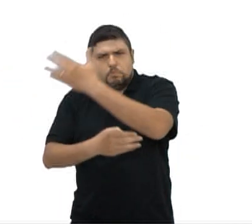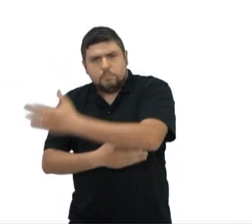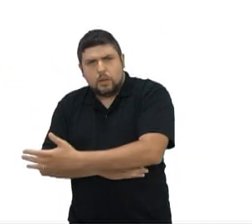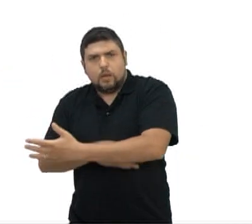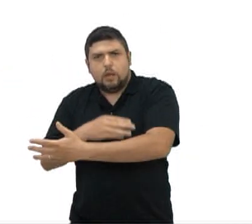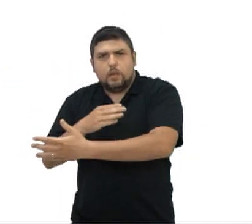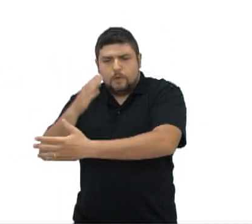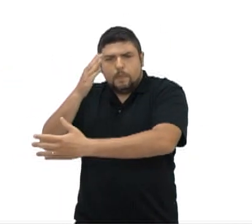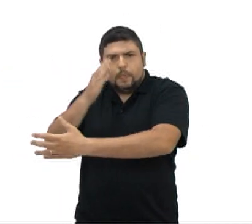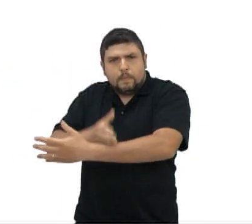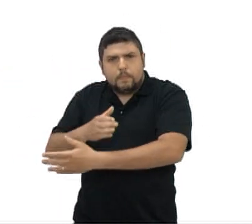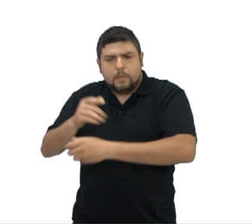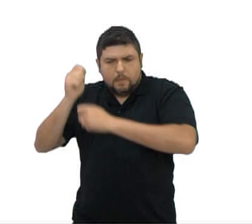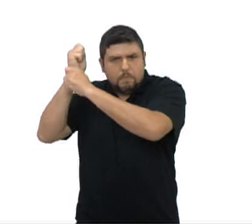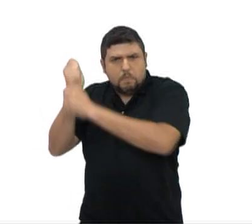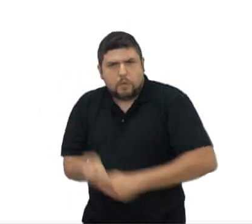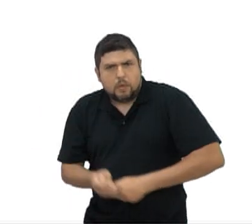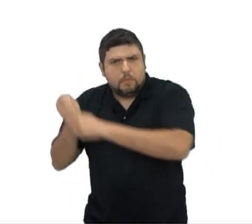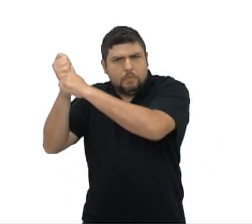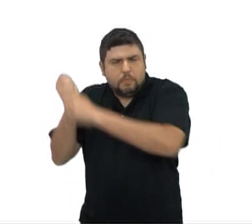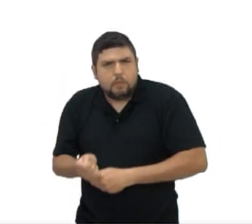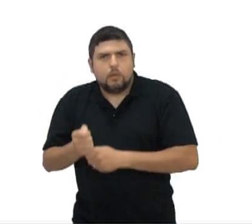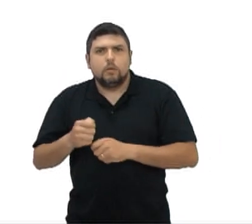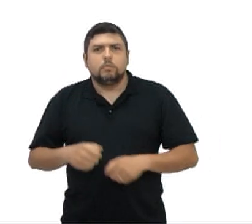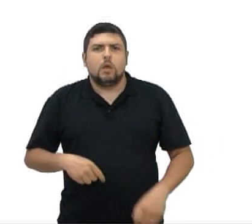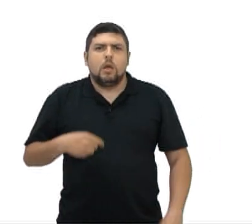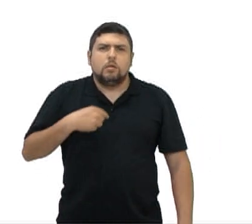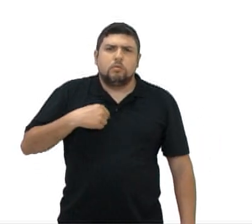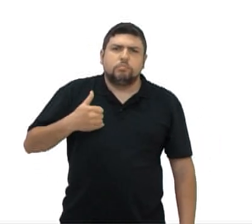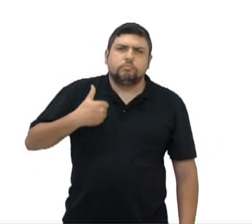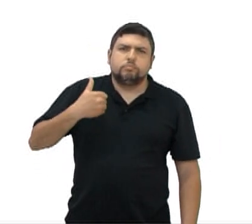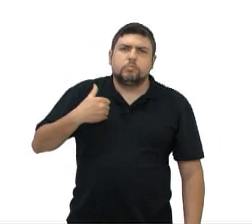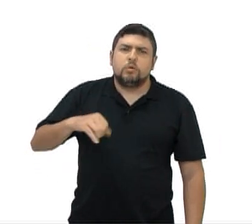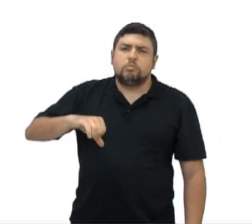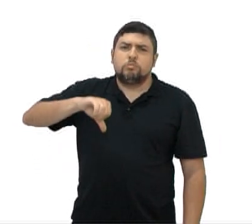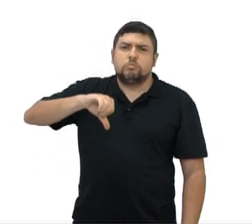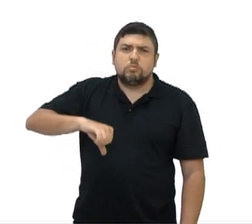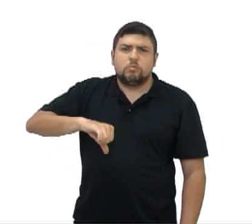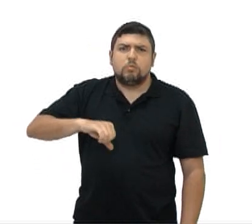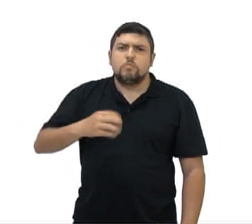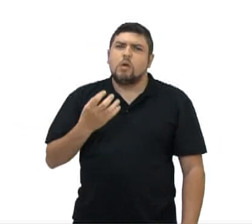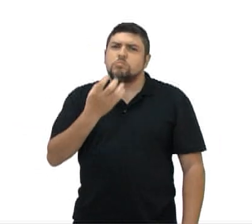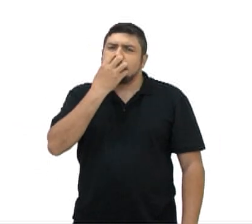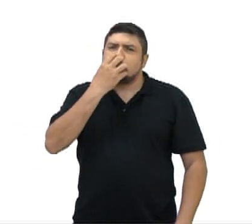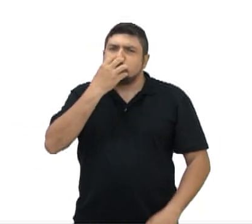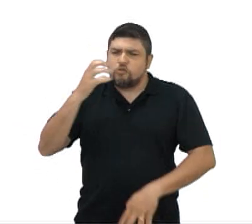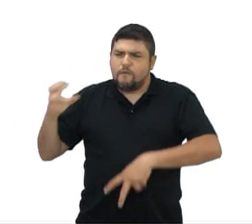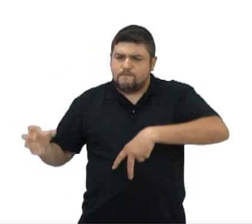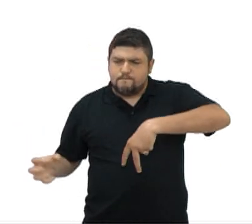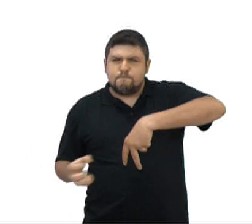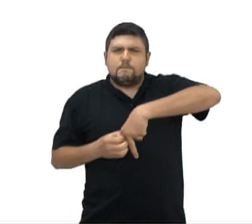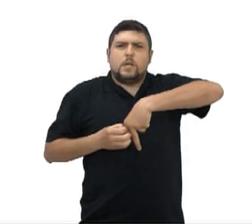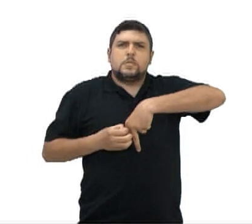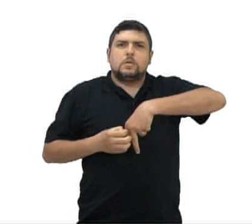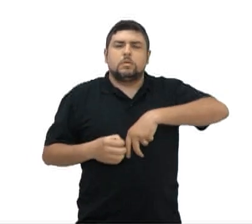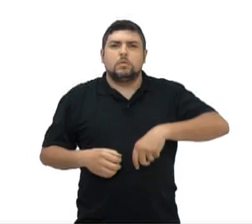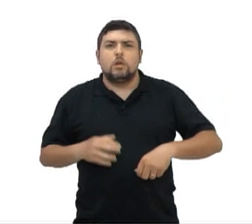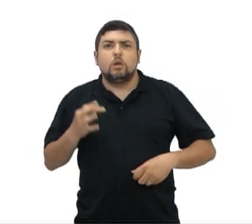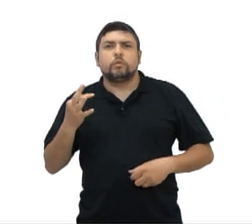cortar lenha, eu tenho 9 anos e fui mordido por um cachorro. Quando eu crescer, quero ser